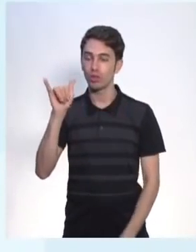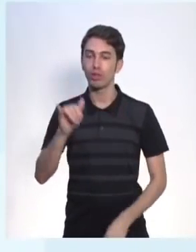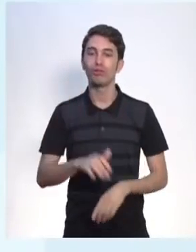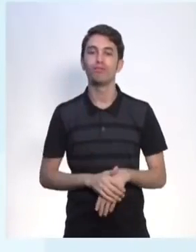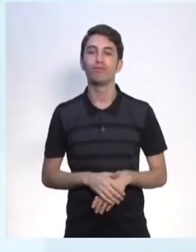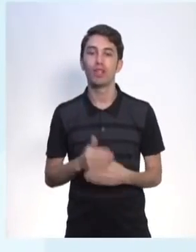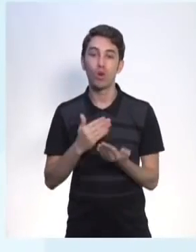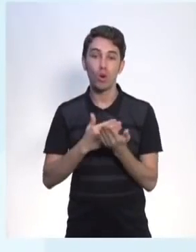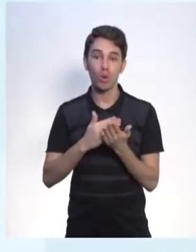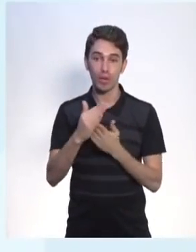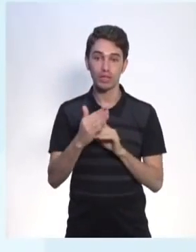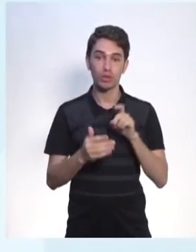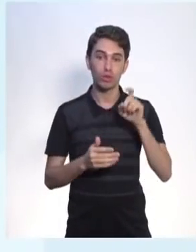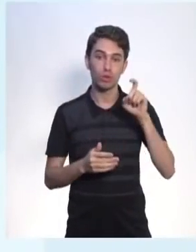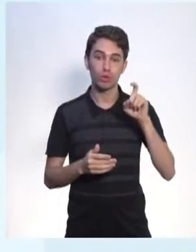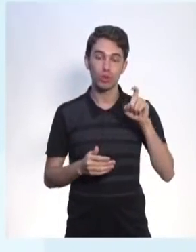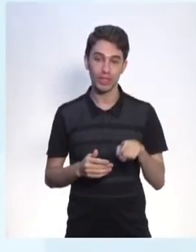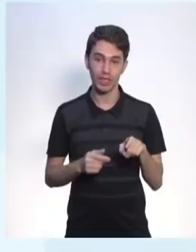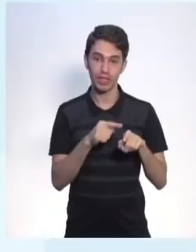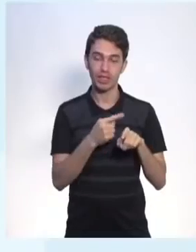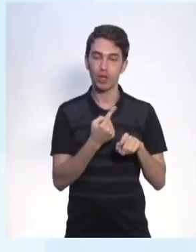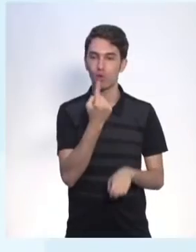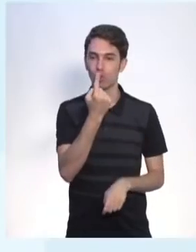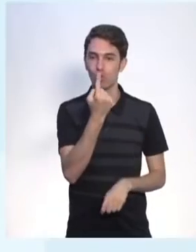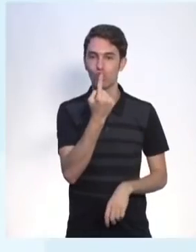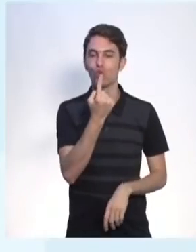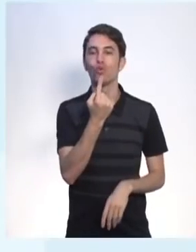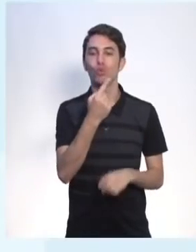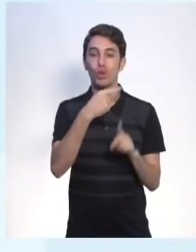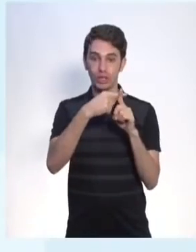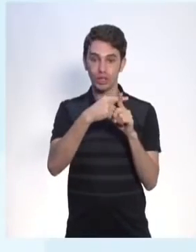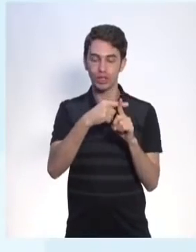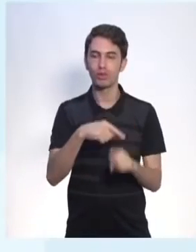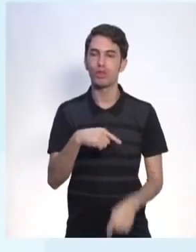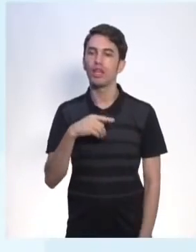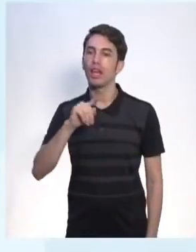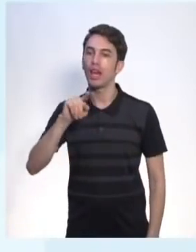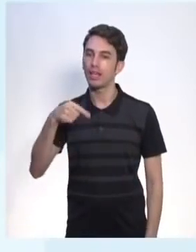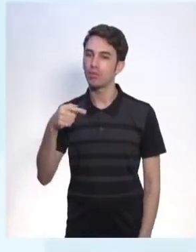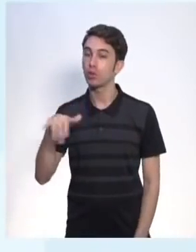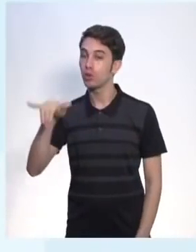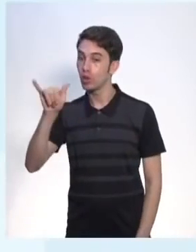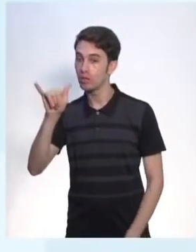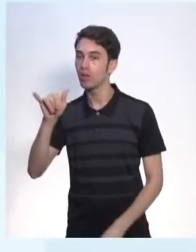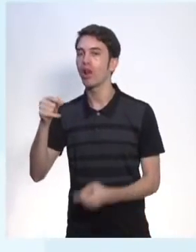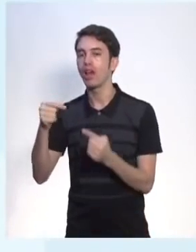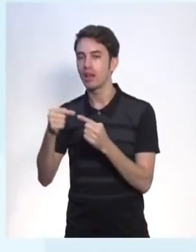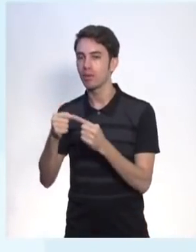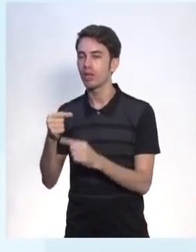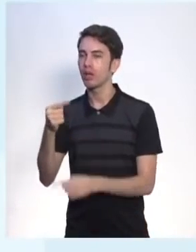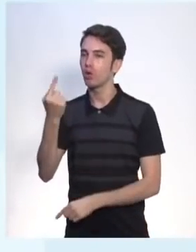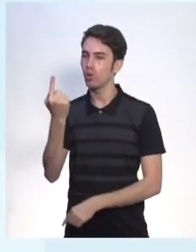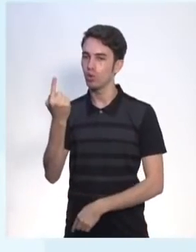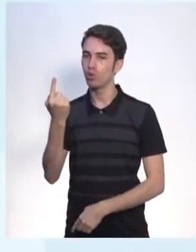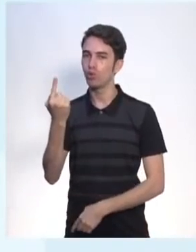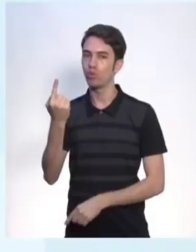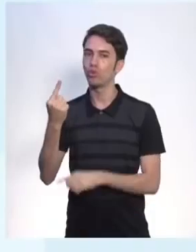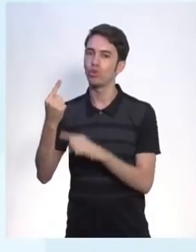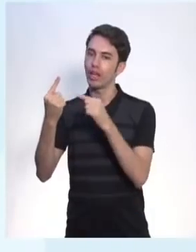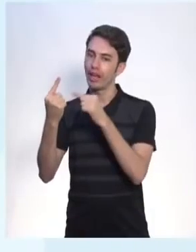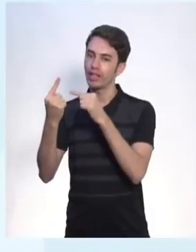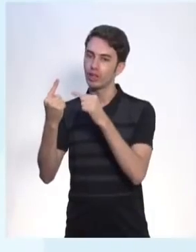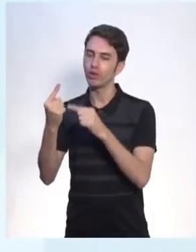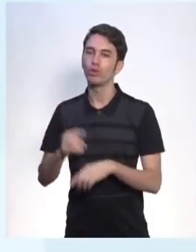Então, 1 positivo, então 1 positivo aqui, e 1 negativo, eu tenho, no caso, meu par